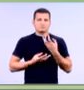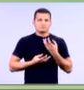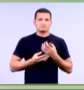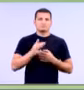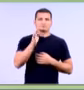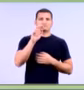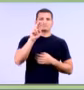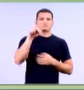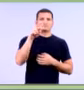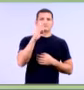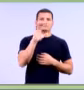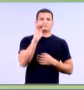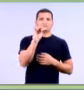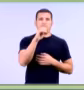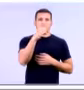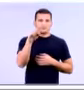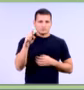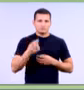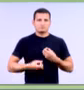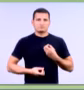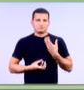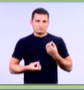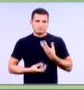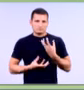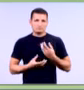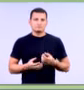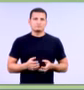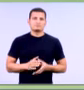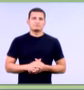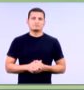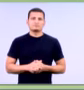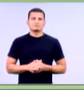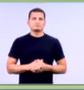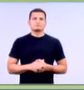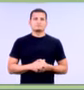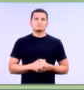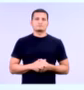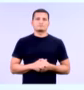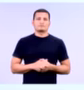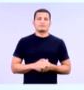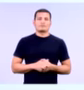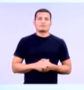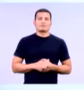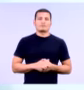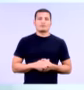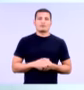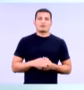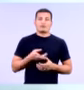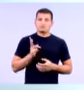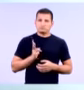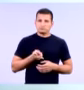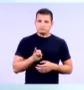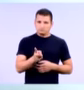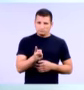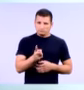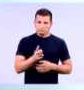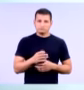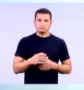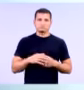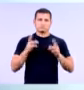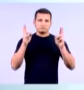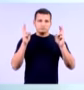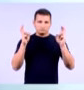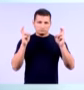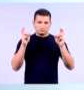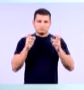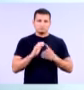Função poética. Excelente. Para que a gente possa dar continuidade aos nossos assuntos, para